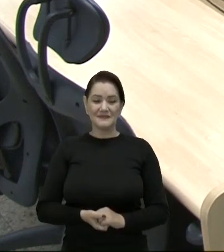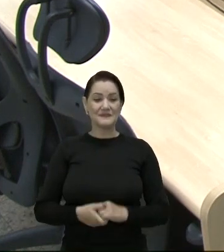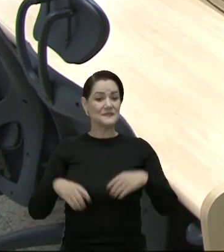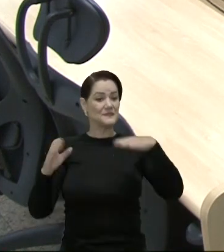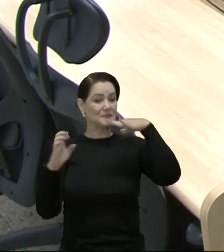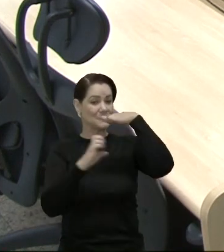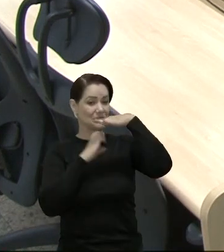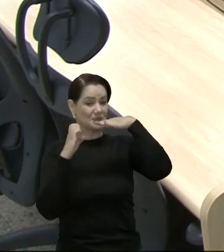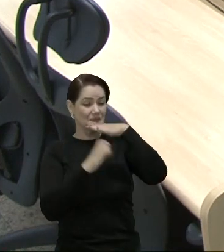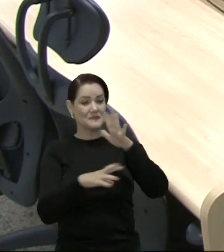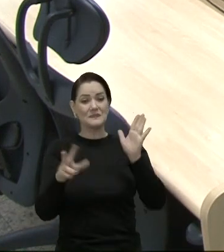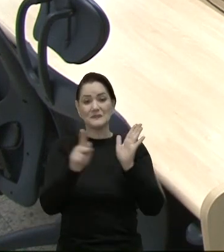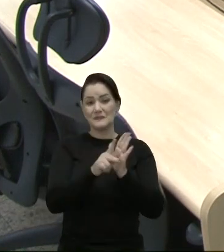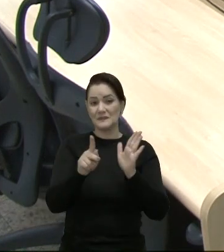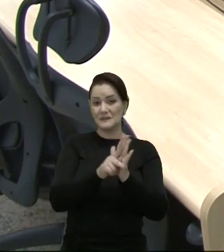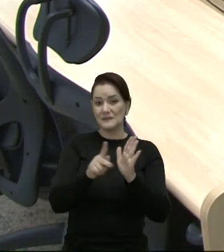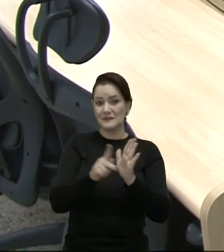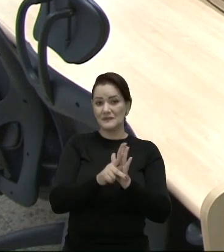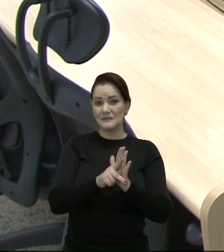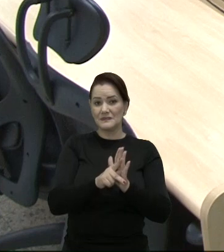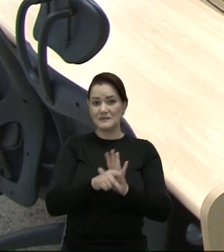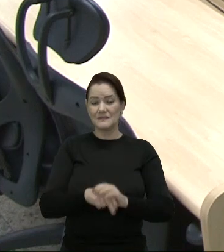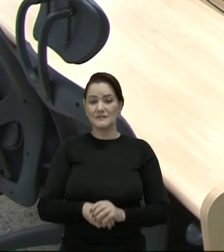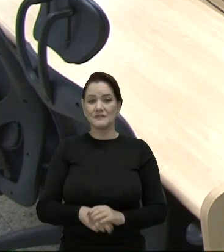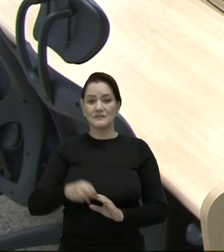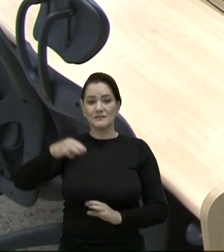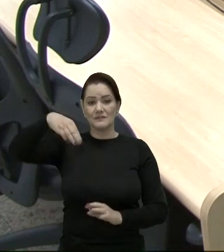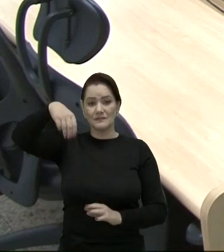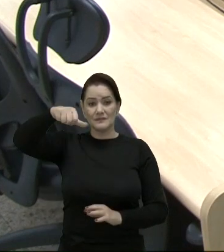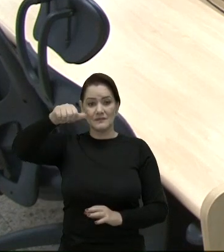Empresário, proprietário da